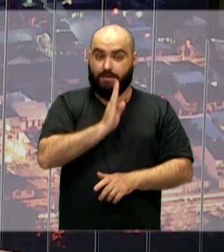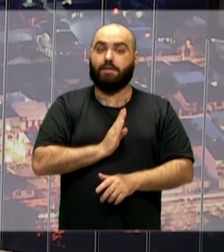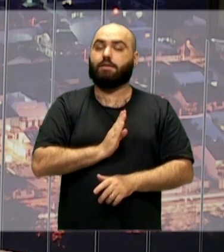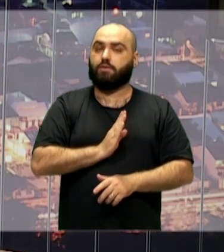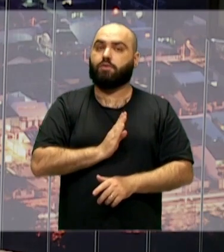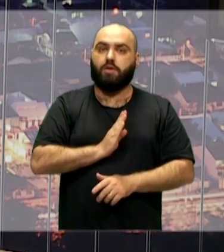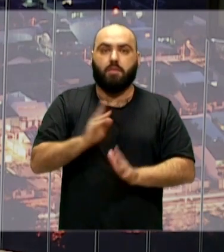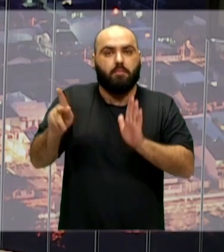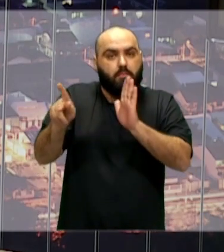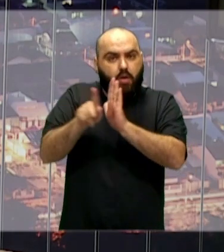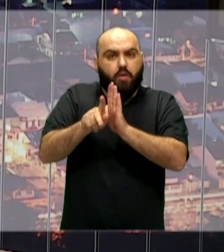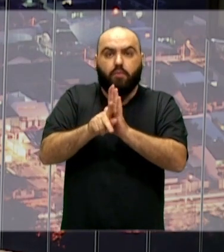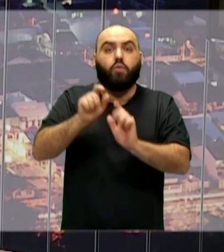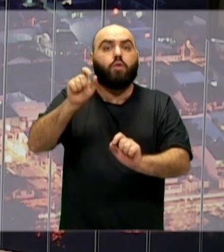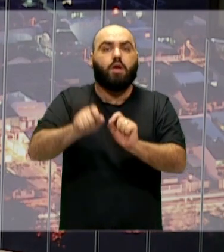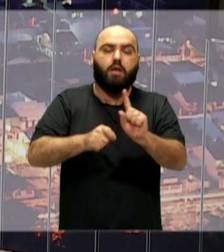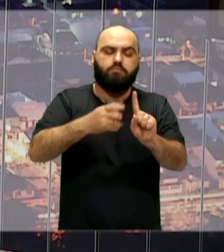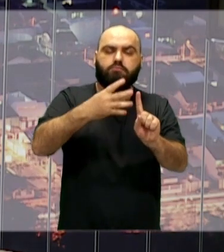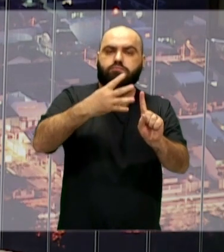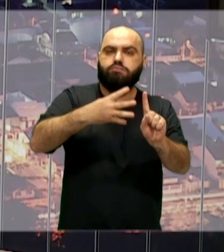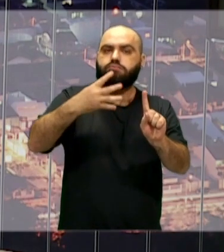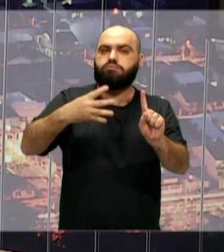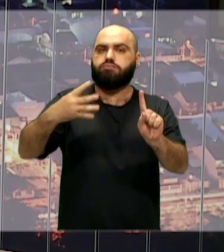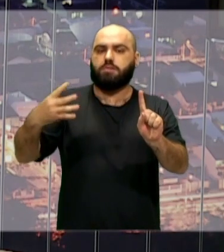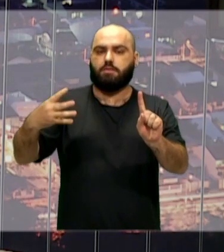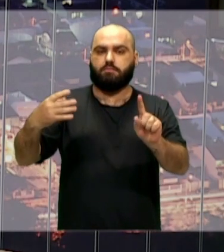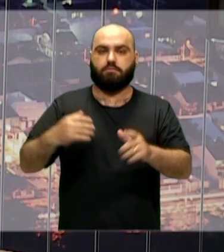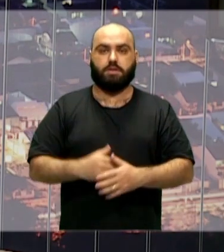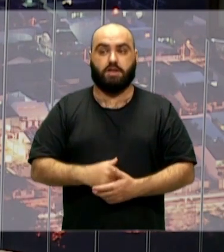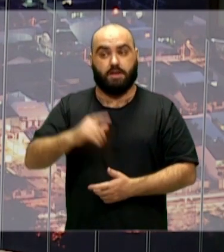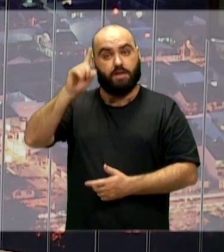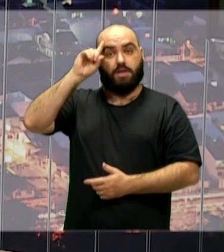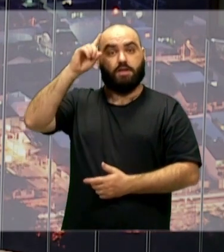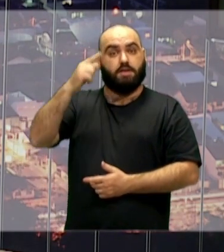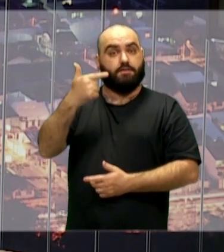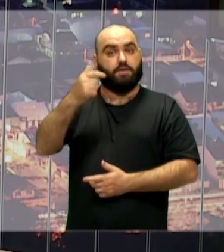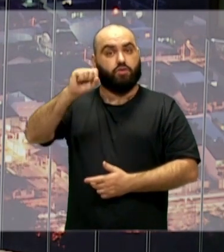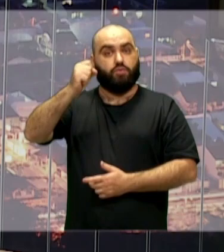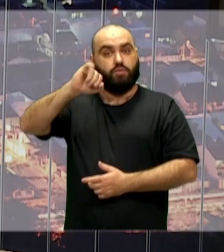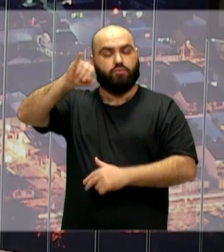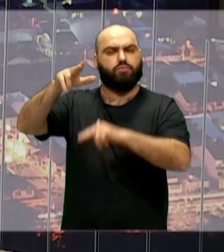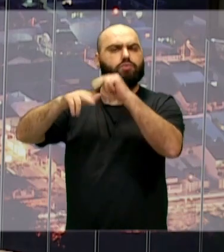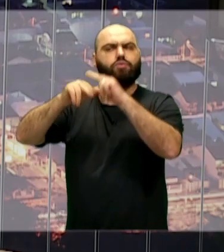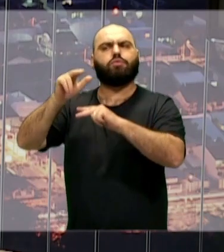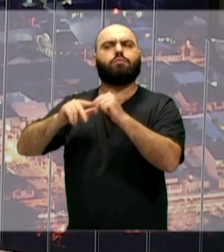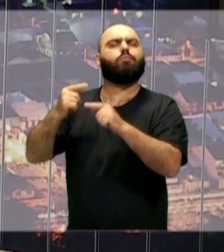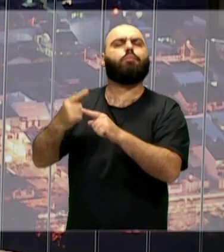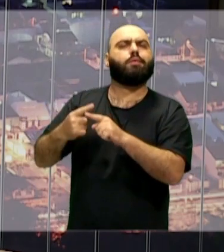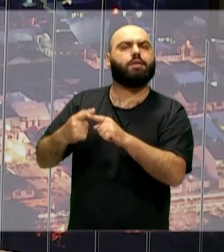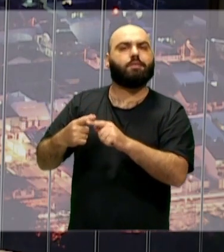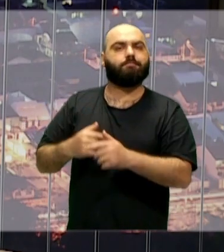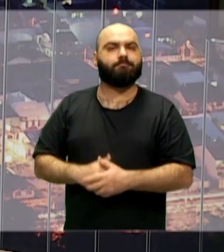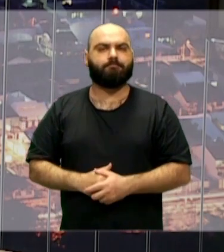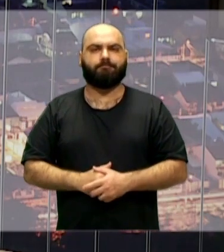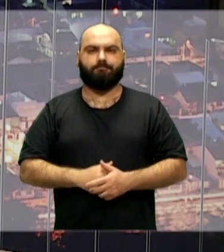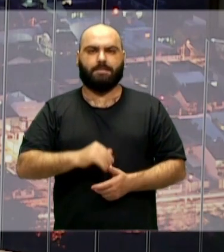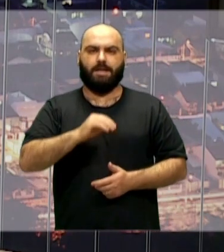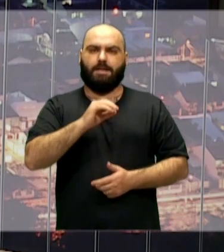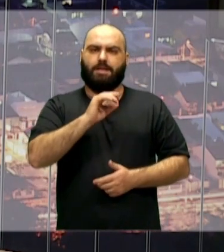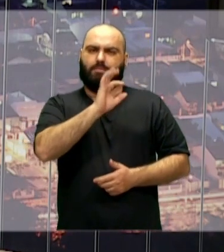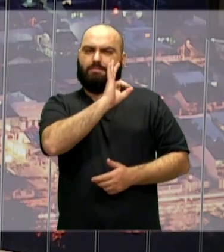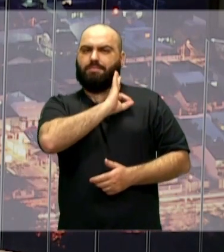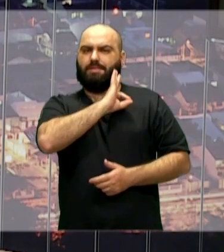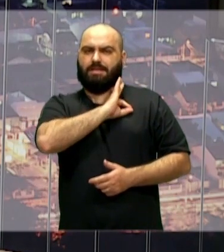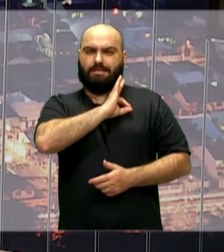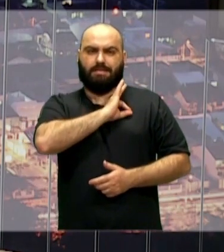foi escolhido por ser o dia em que a polícia, usando de violência e intolerância, invadiu o bar nova-iorquino Stonewall